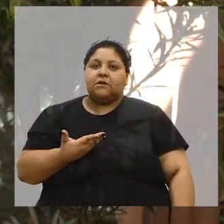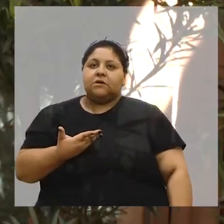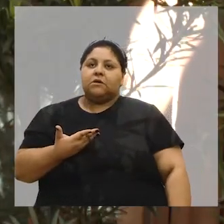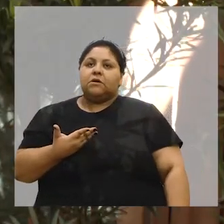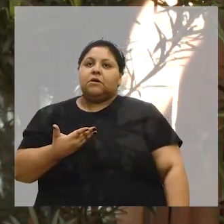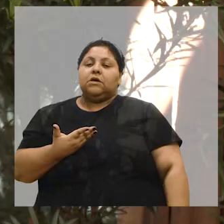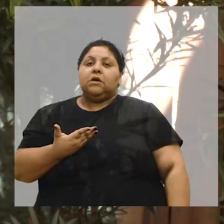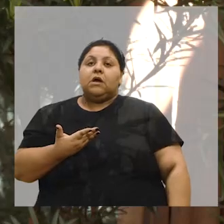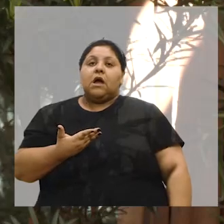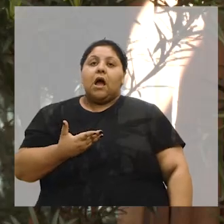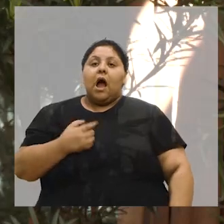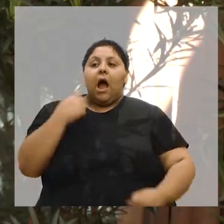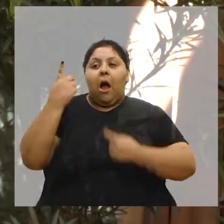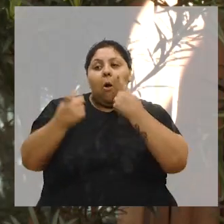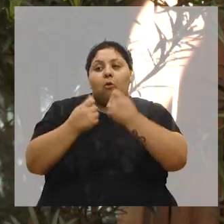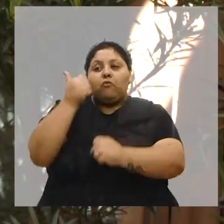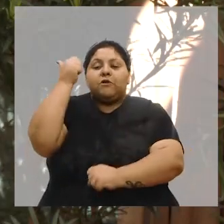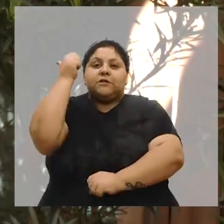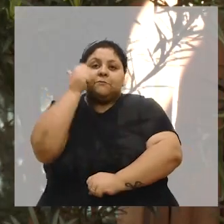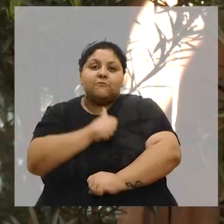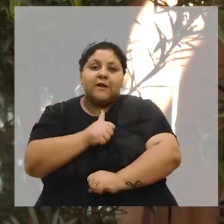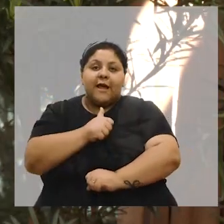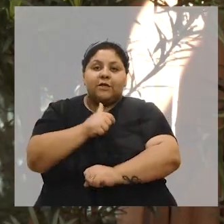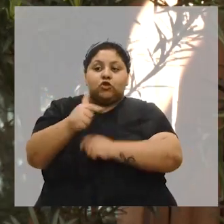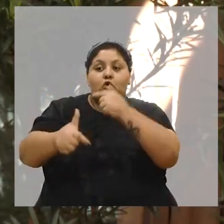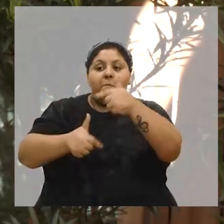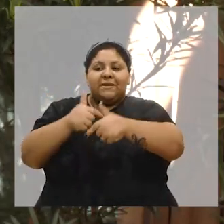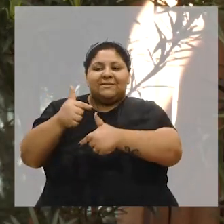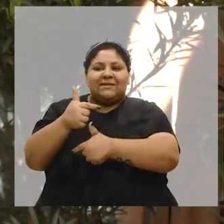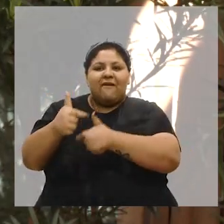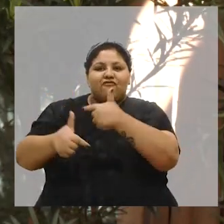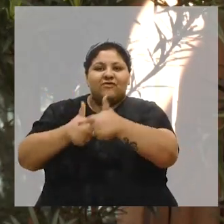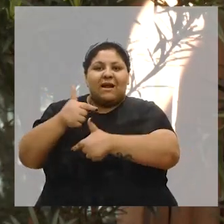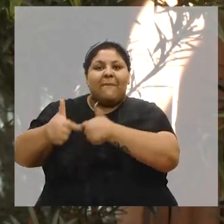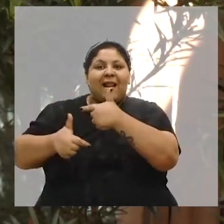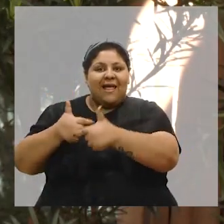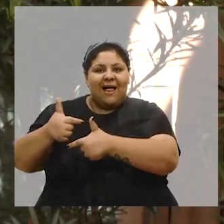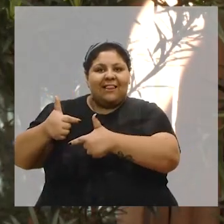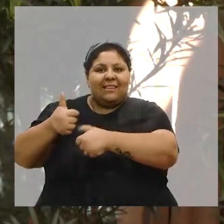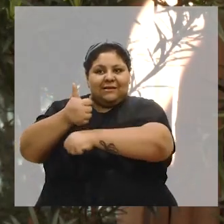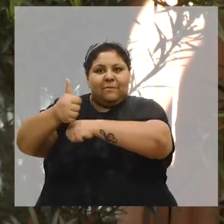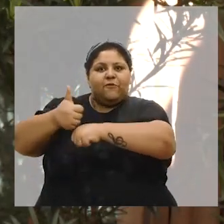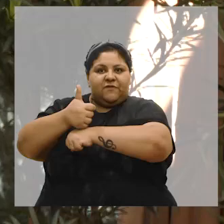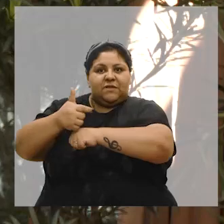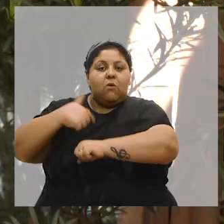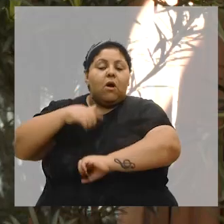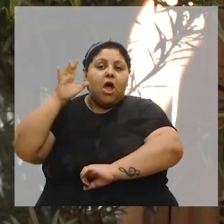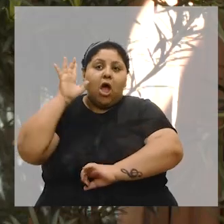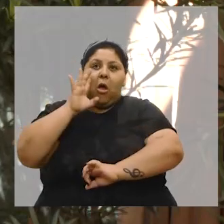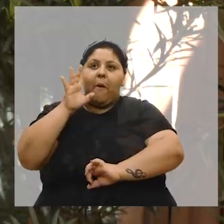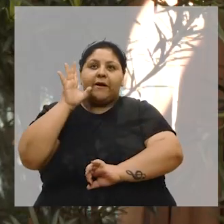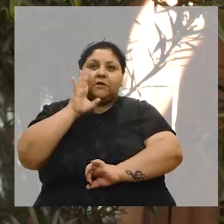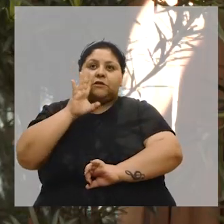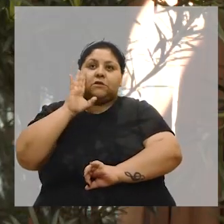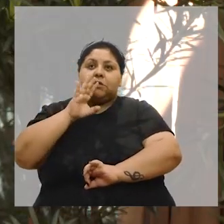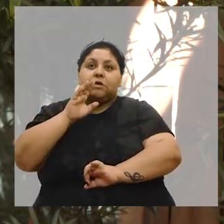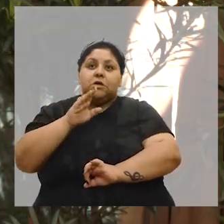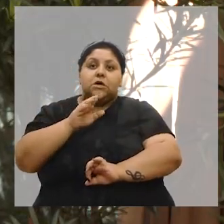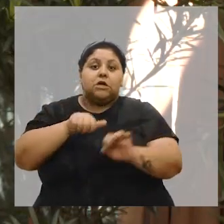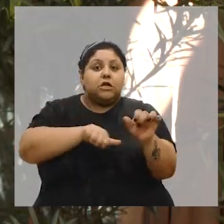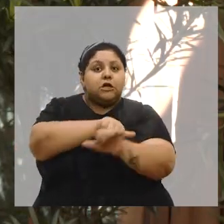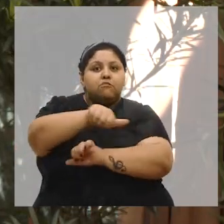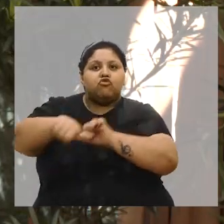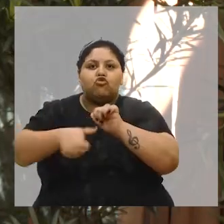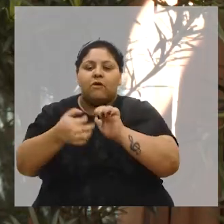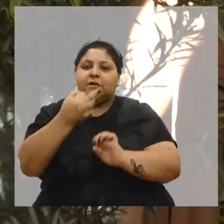Então, poucas se atreviam a encarar isso como uma profissão. E eu acho bem bacana que tirou esse estigma,